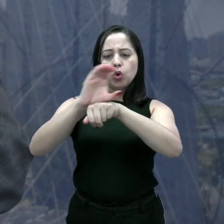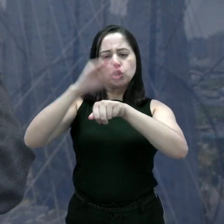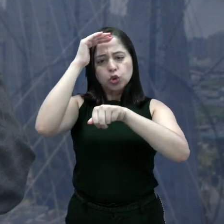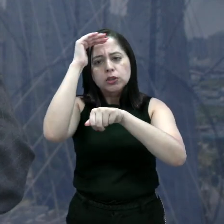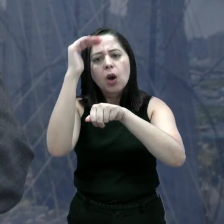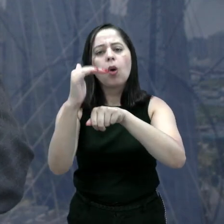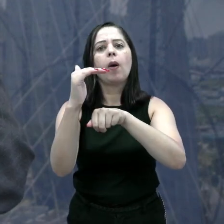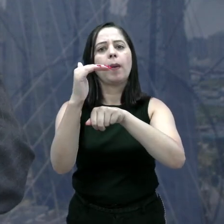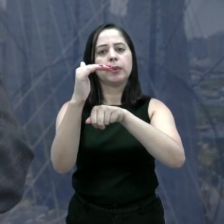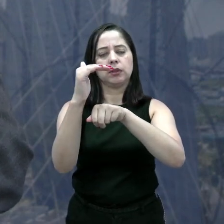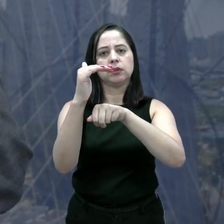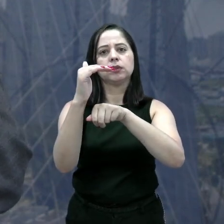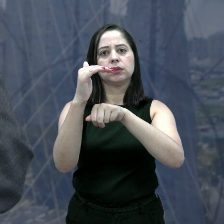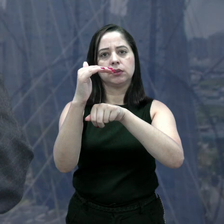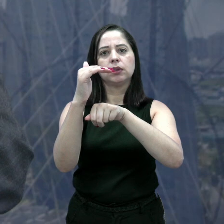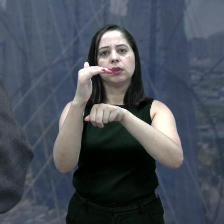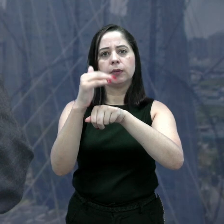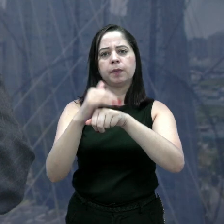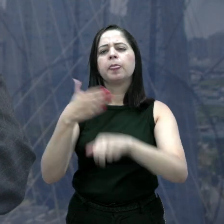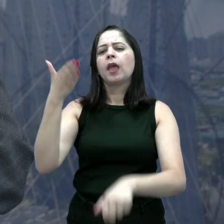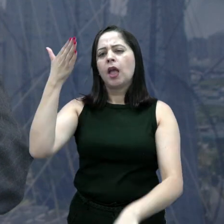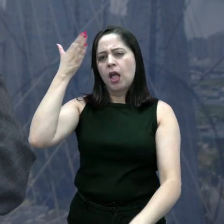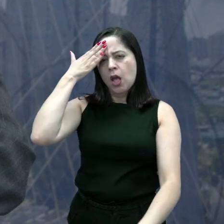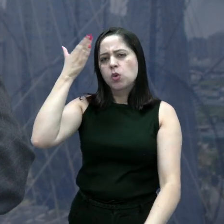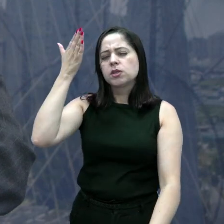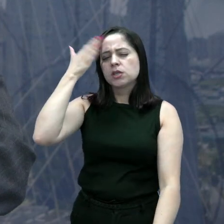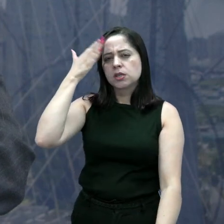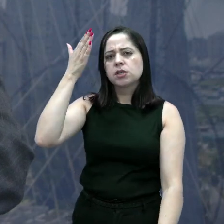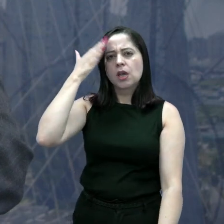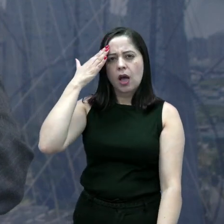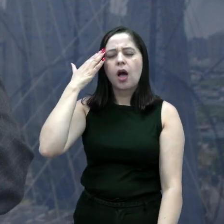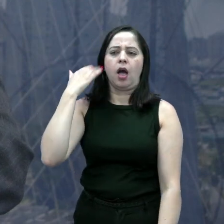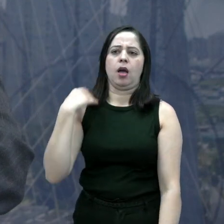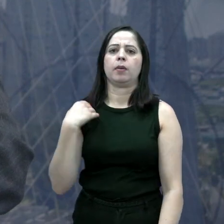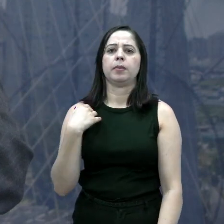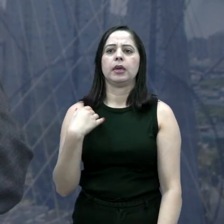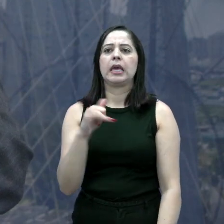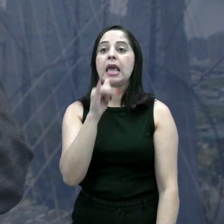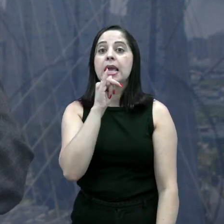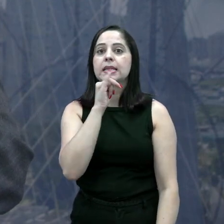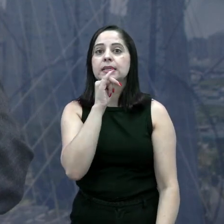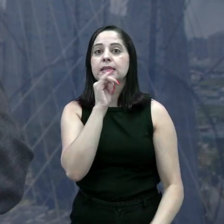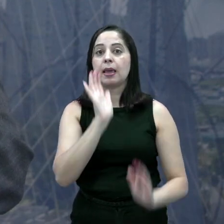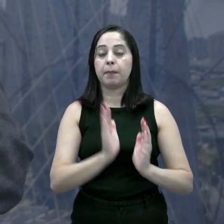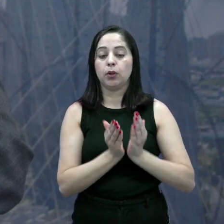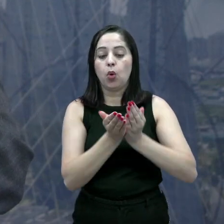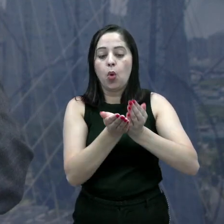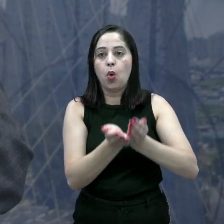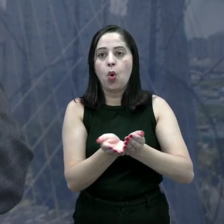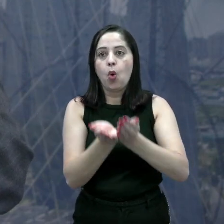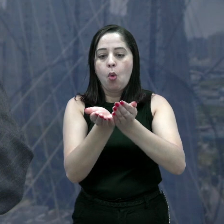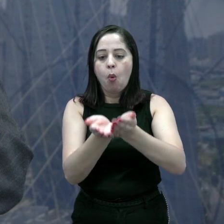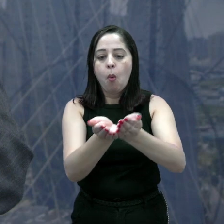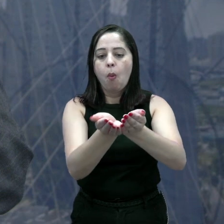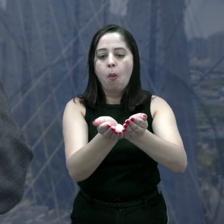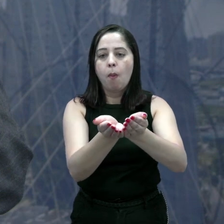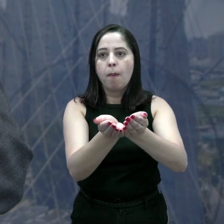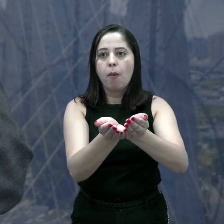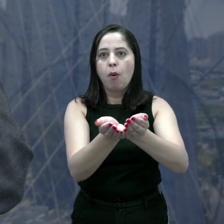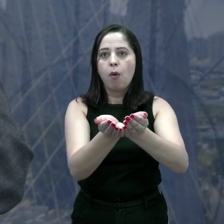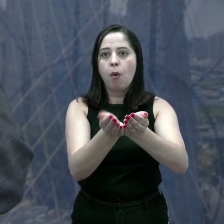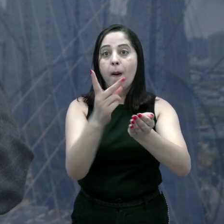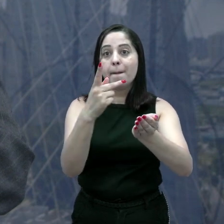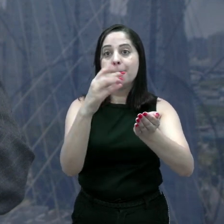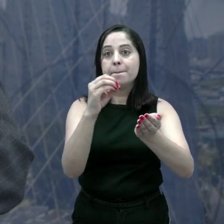melhorar muito. A gente sabe que vai vir. Qualquer porto pode ter esse amparo, qualquer aeroporto. Só que aí passa por uma questão,